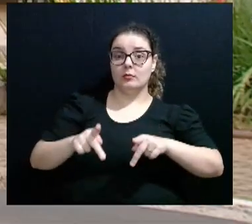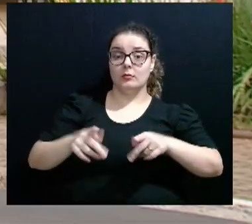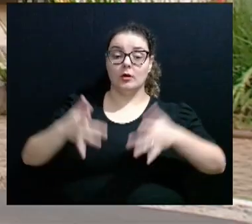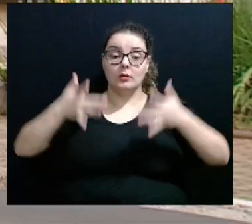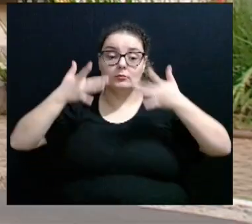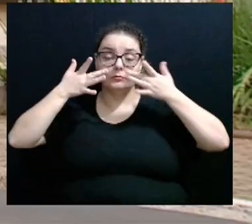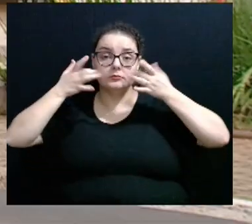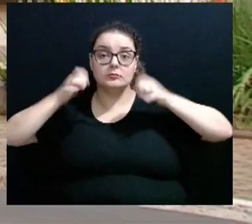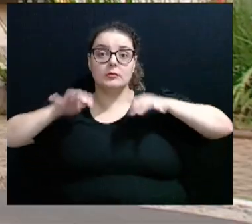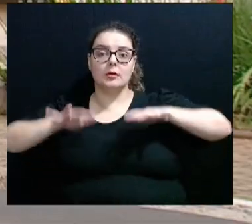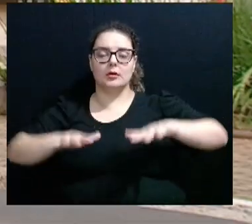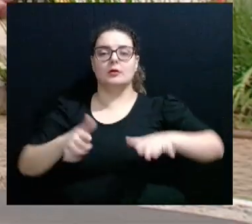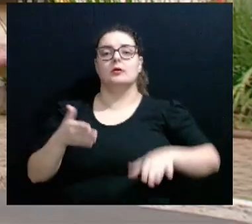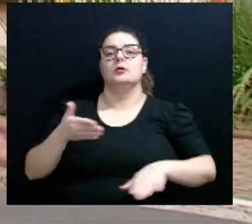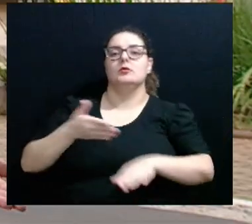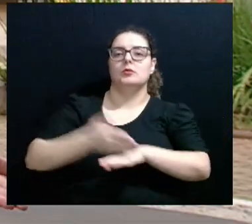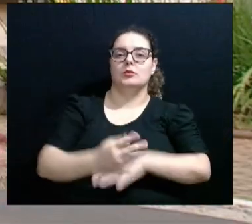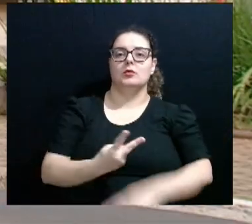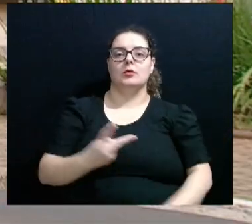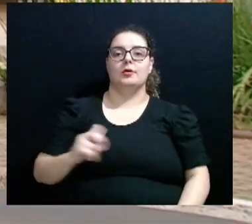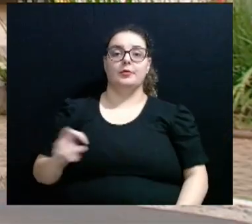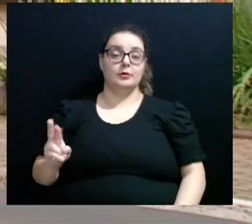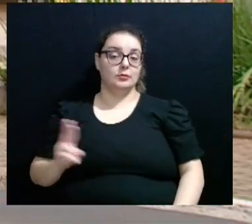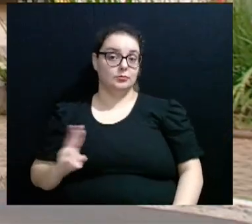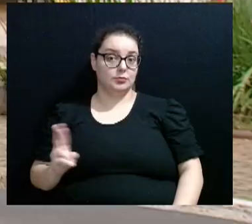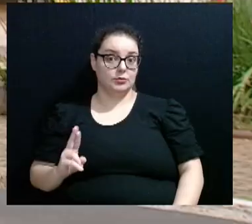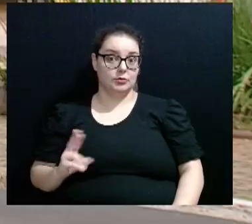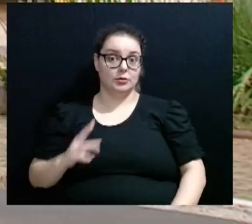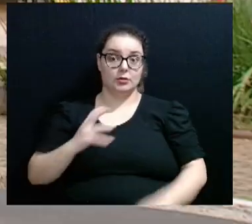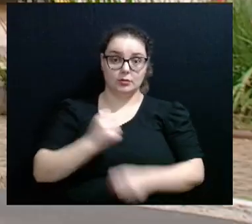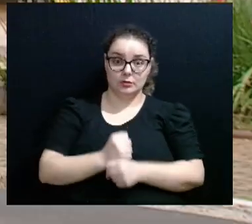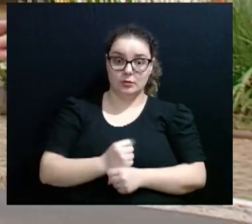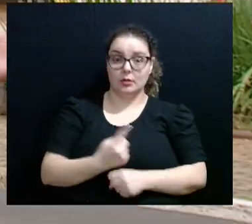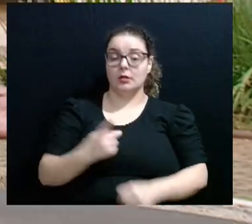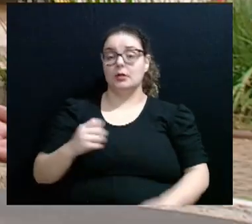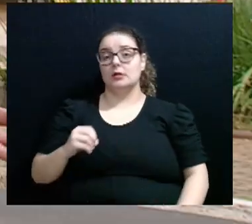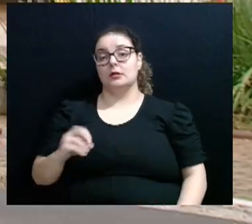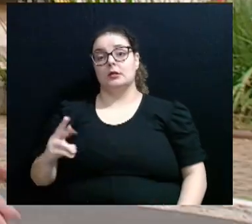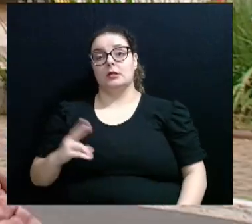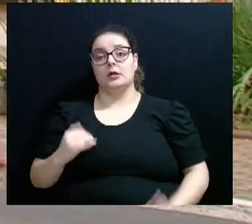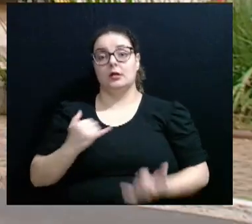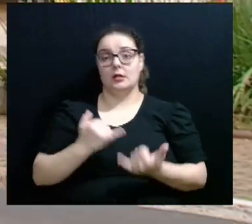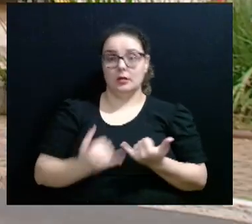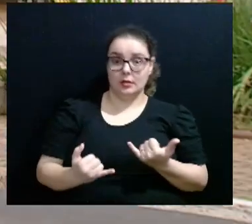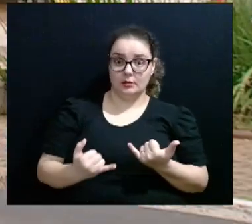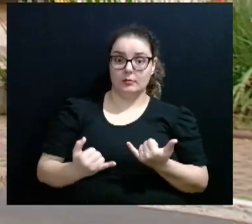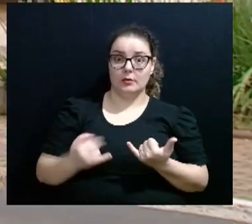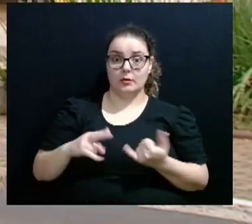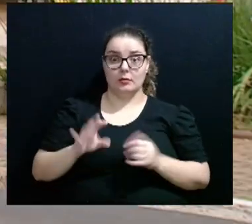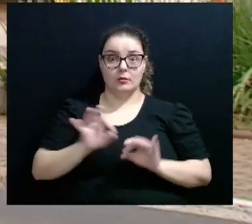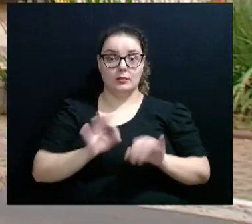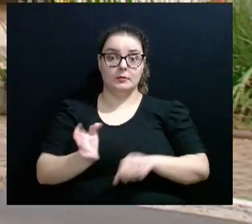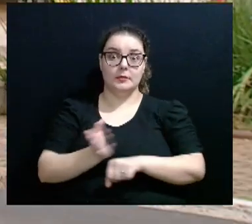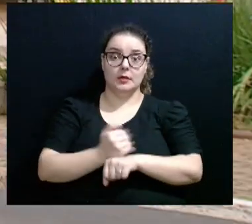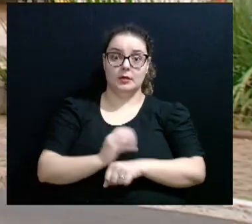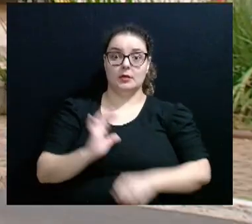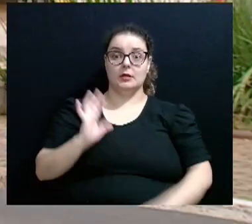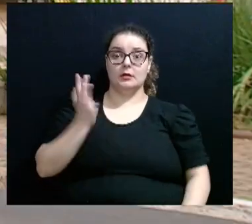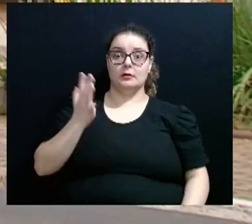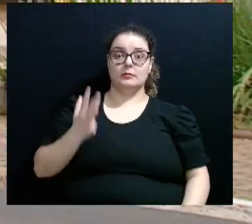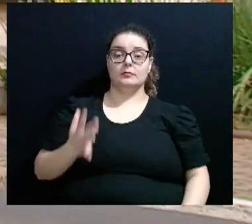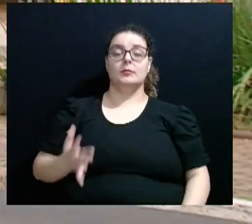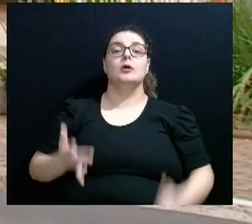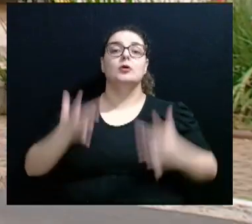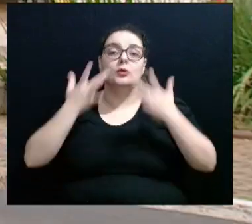a R$20 a inteira, R$10 a meia ou antecipado, que acontece aqui no Teatro